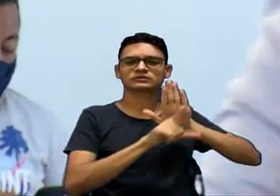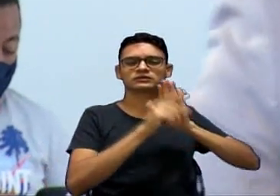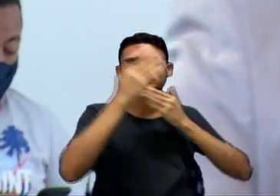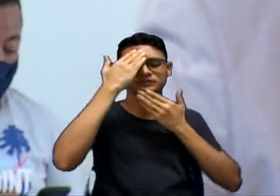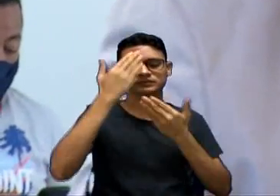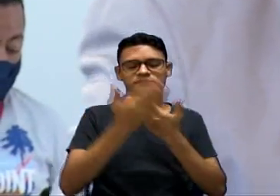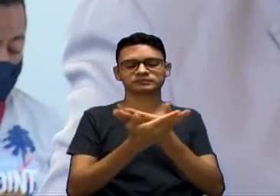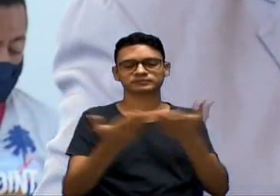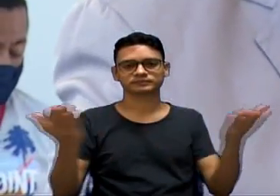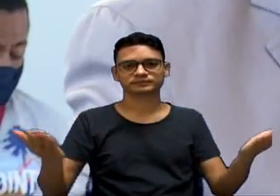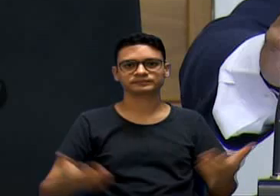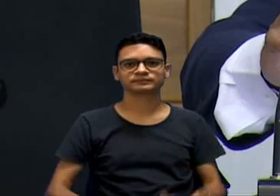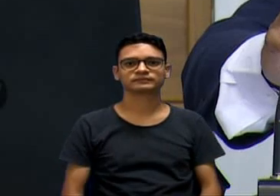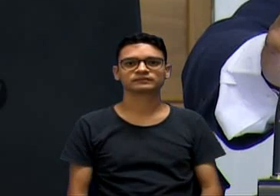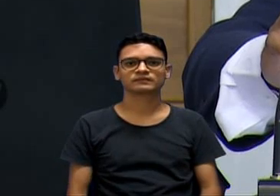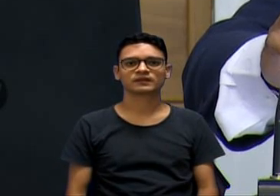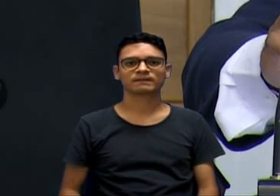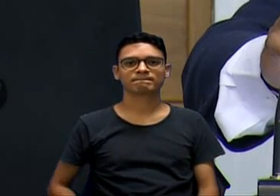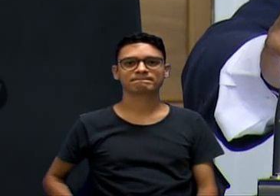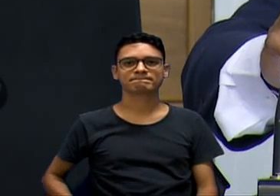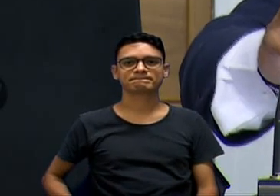obrigado.